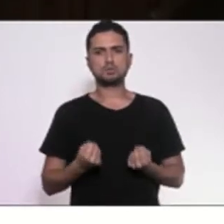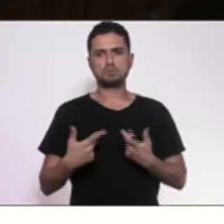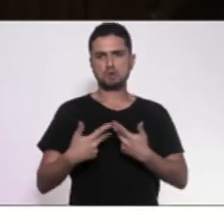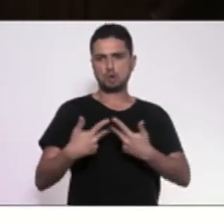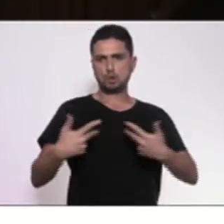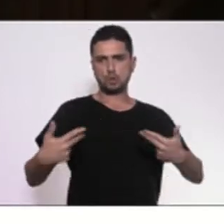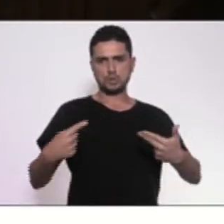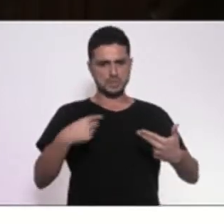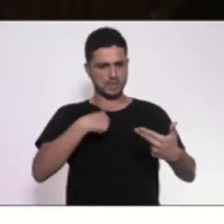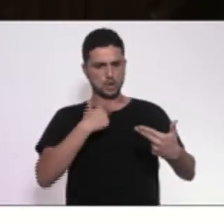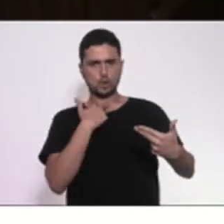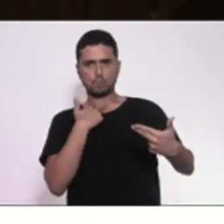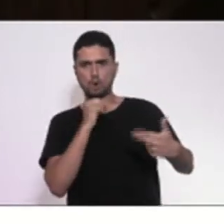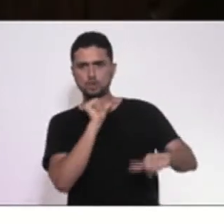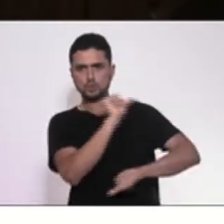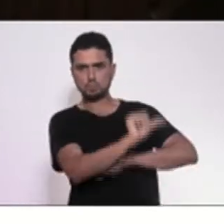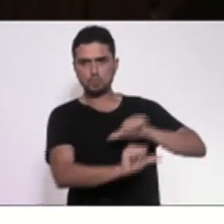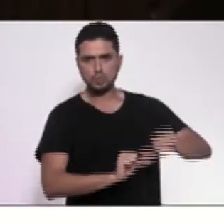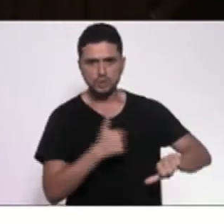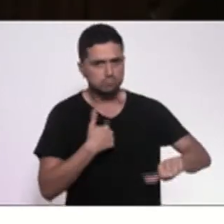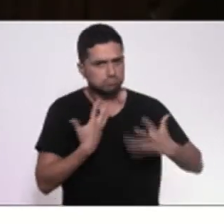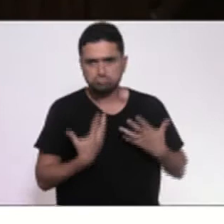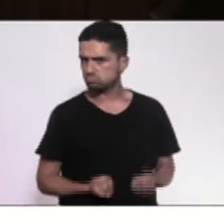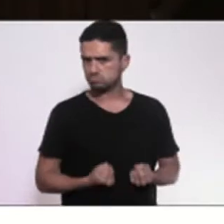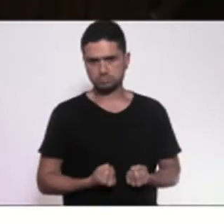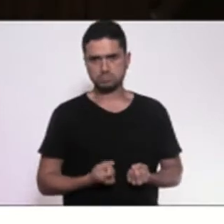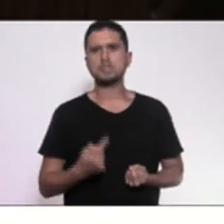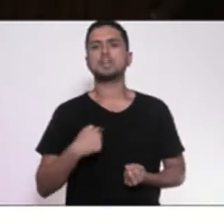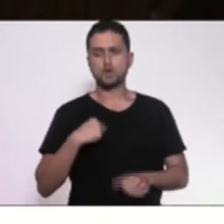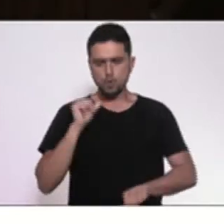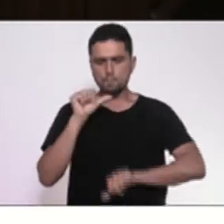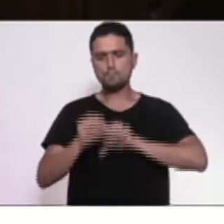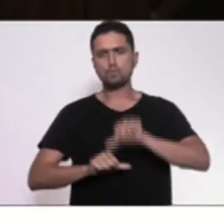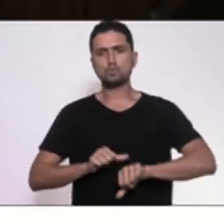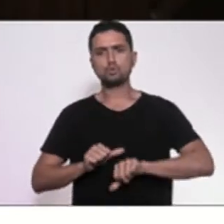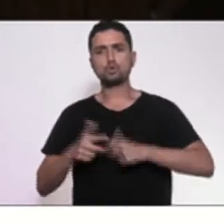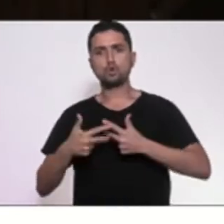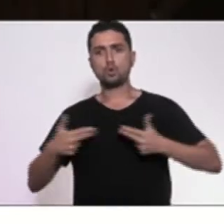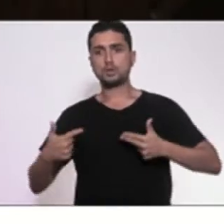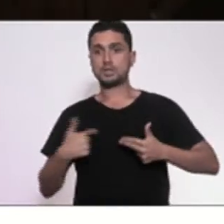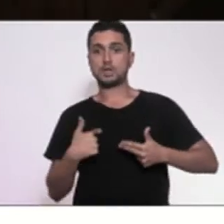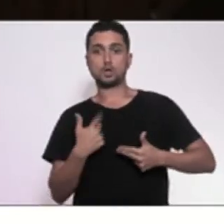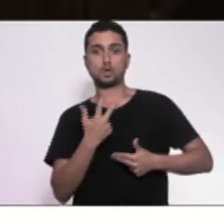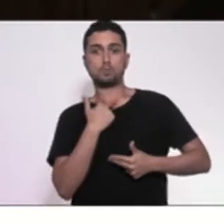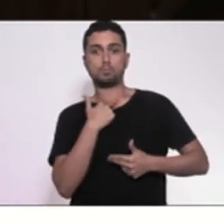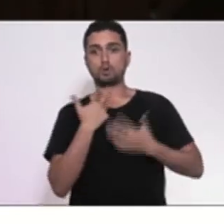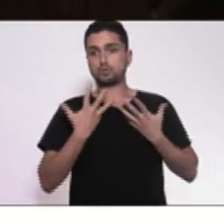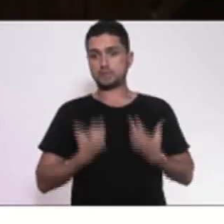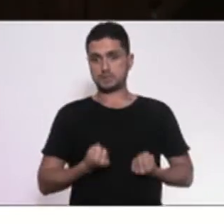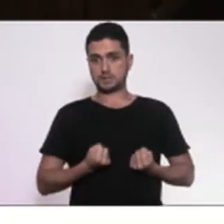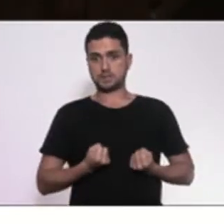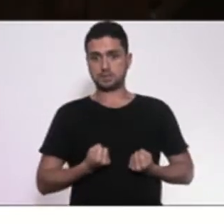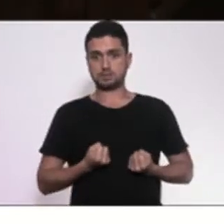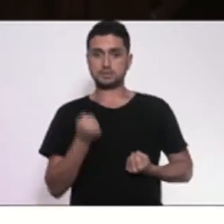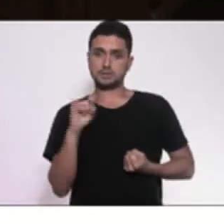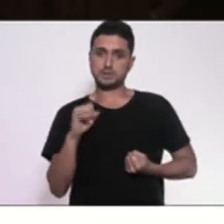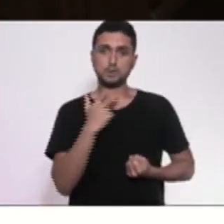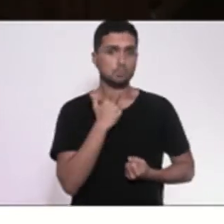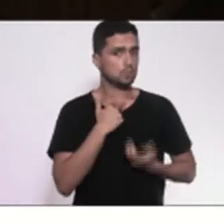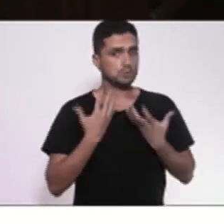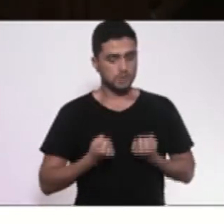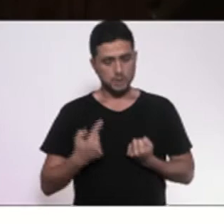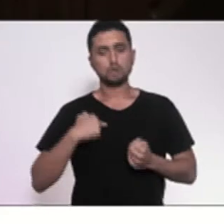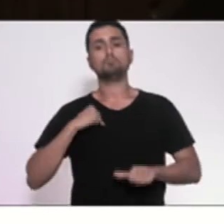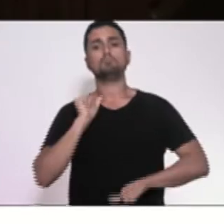que não posso mudar. Estou mudando as coisas que não posso aceitar. Trazer também